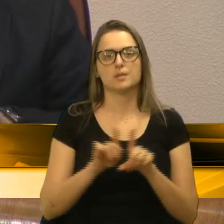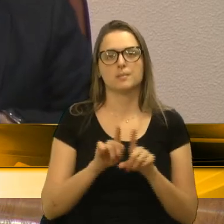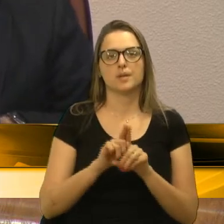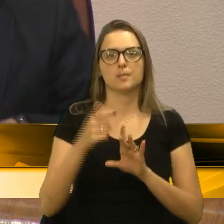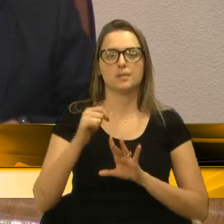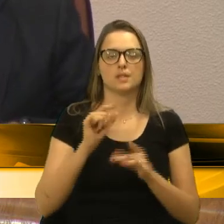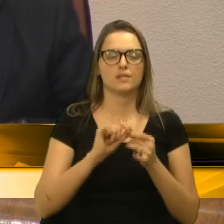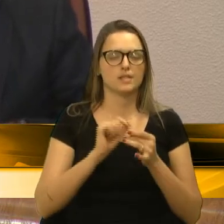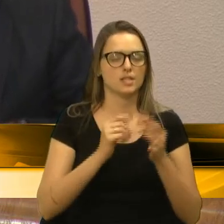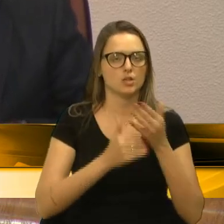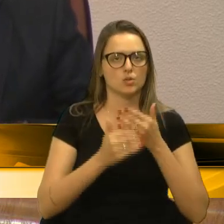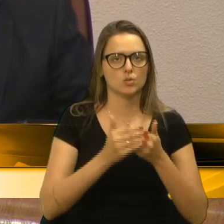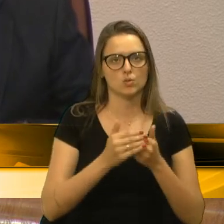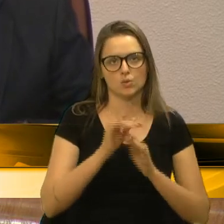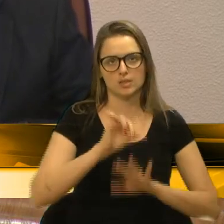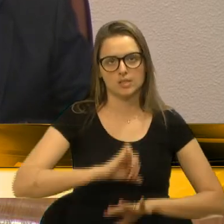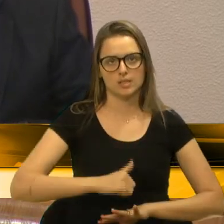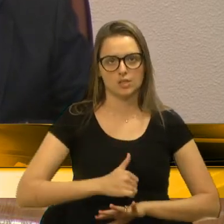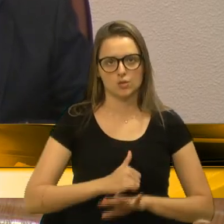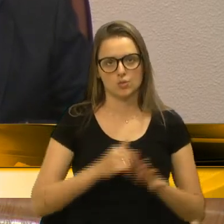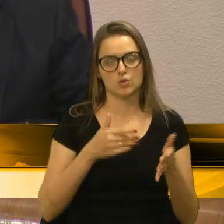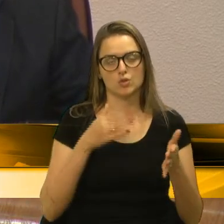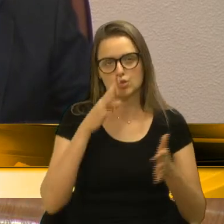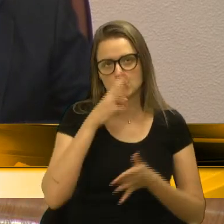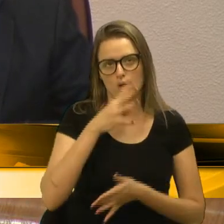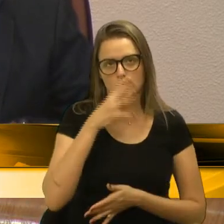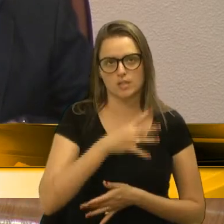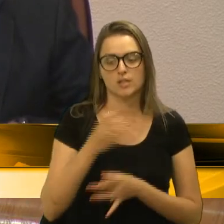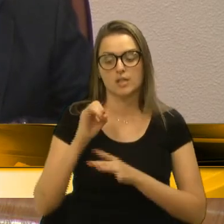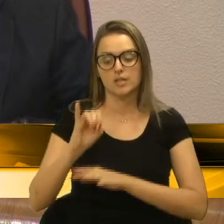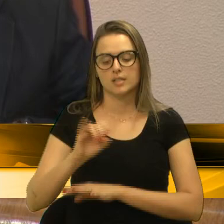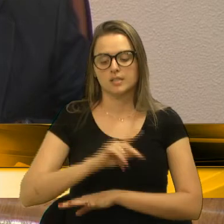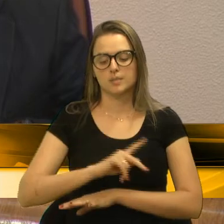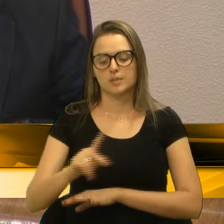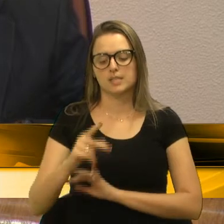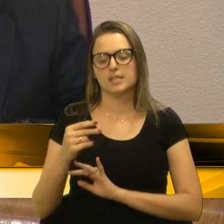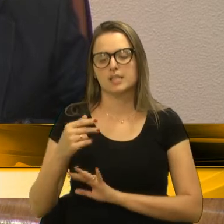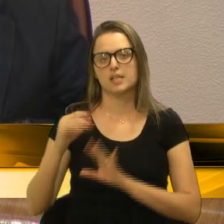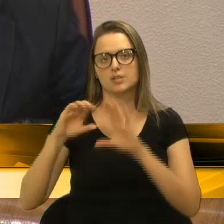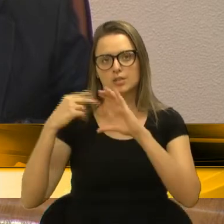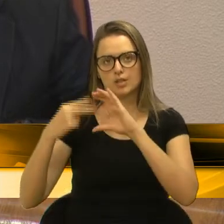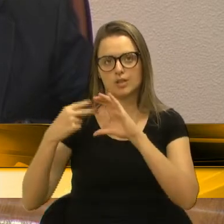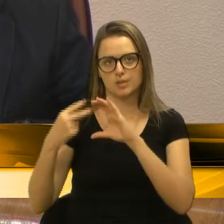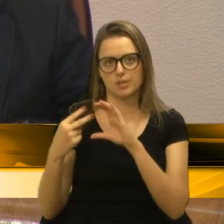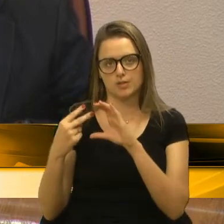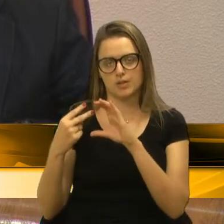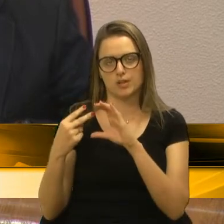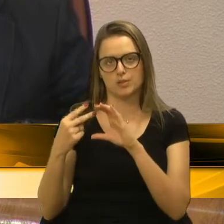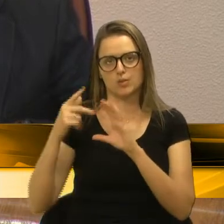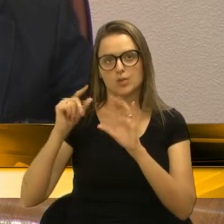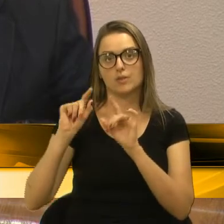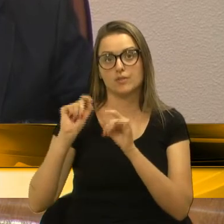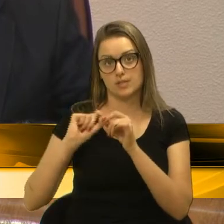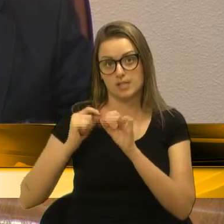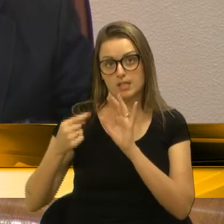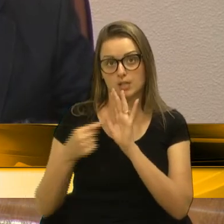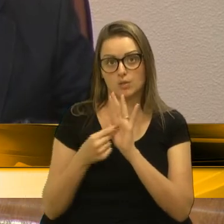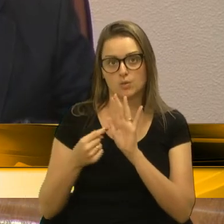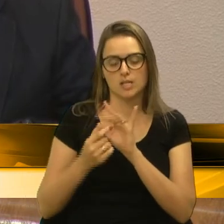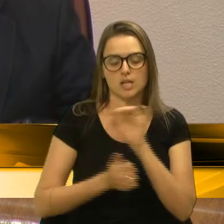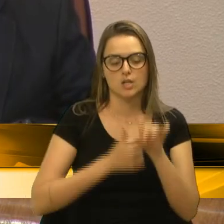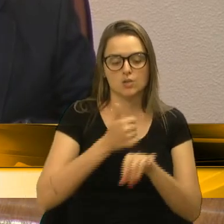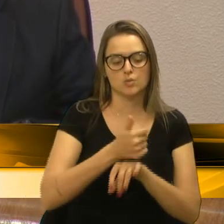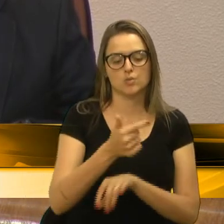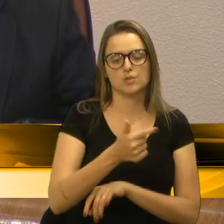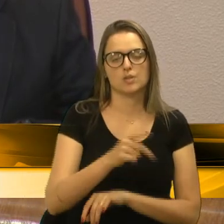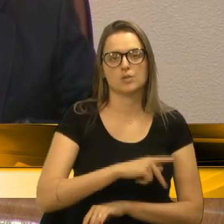de acusação. Se o denunciante for presidente da Câmara, passará a presidência ao substituto legal para os atos